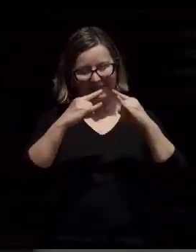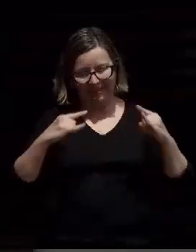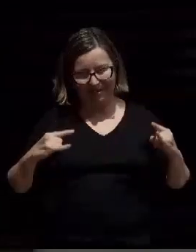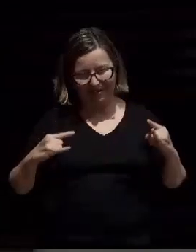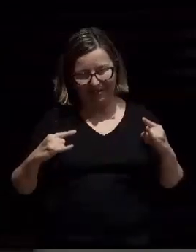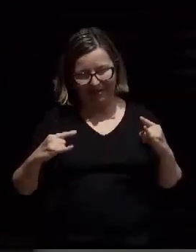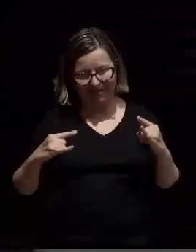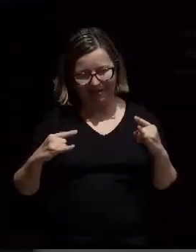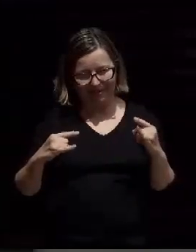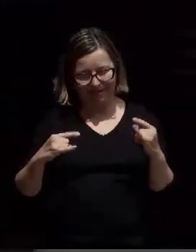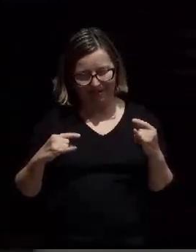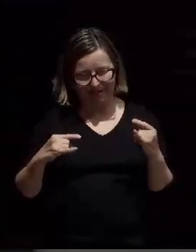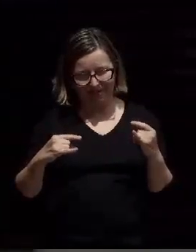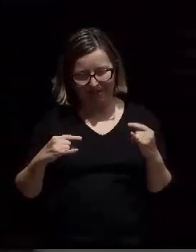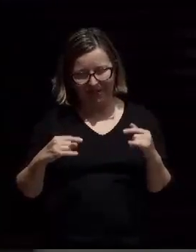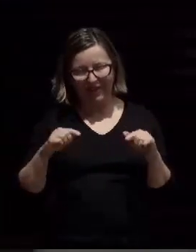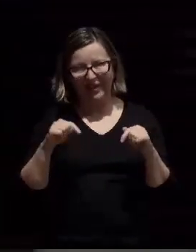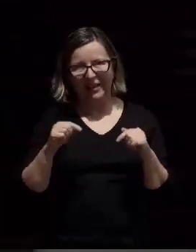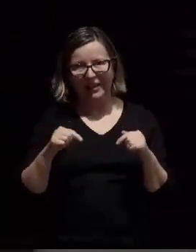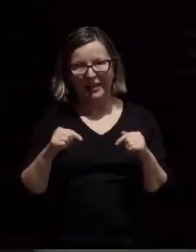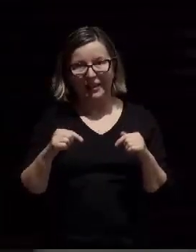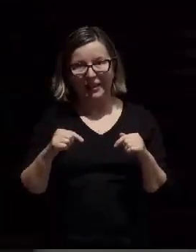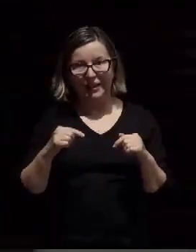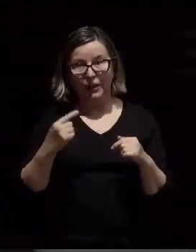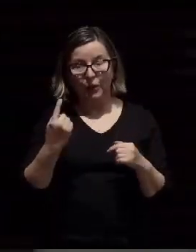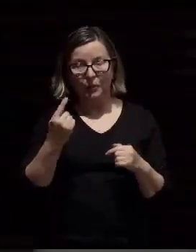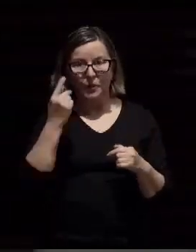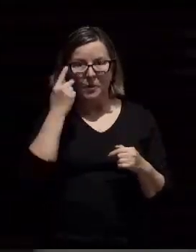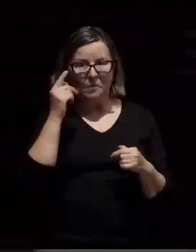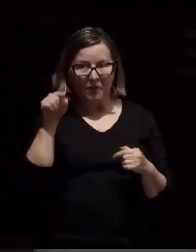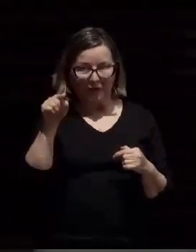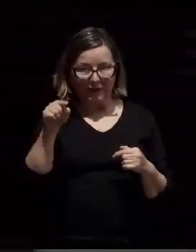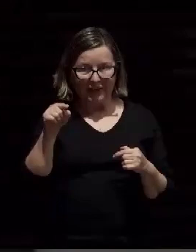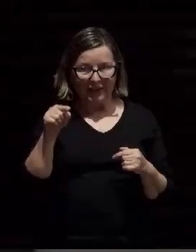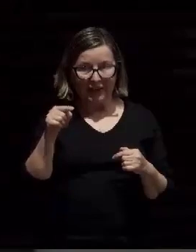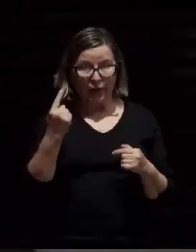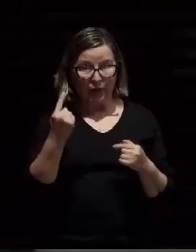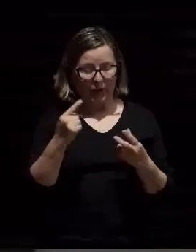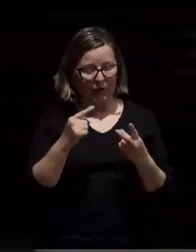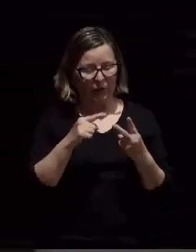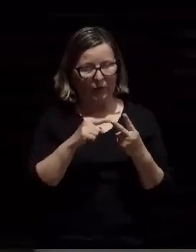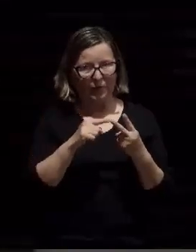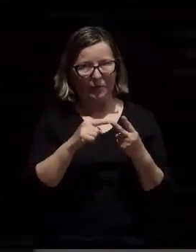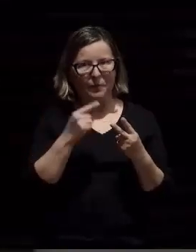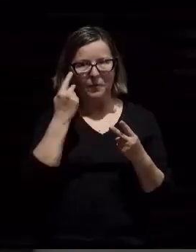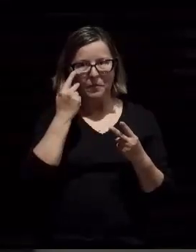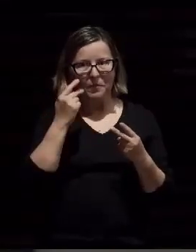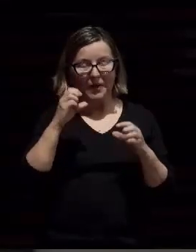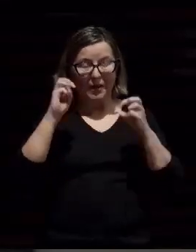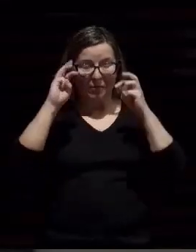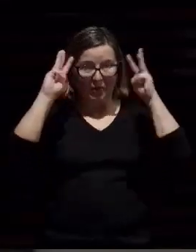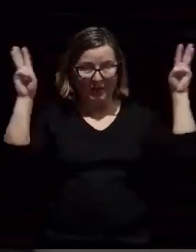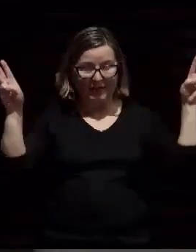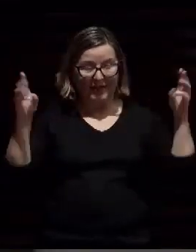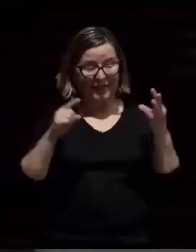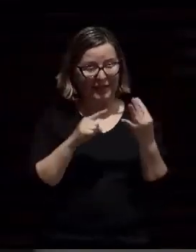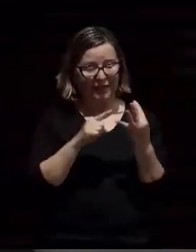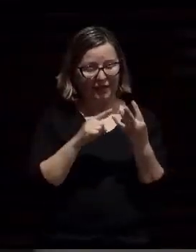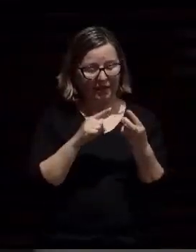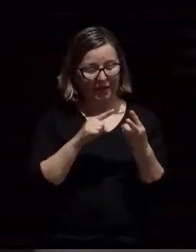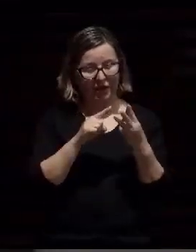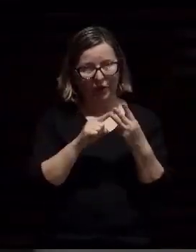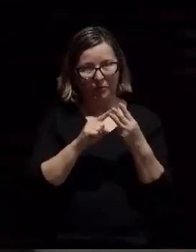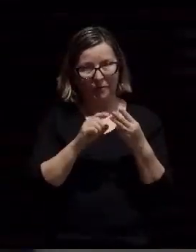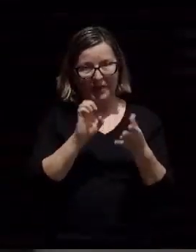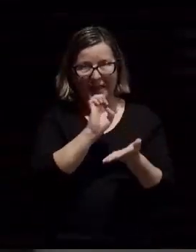tabernáculos, 3 tendas, uma para ti, uma para Moisés, uma para Elias", porque eles não sabiam o que